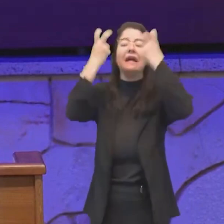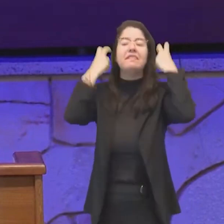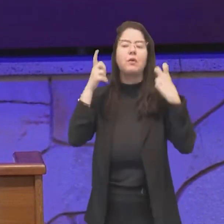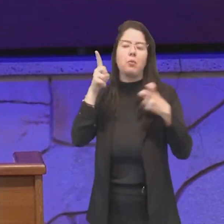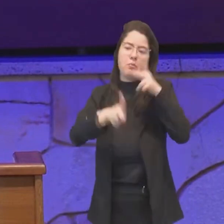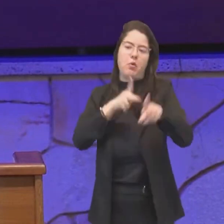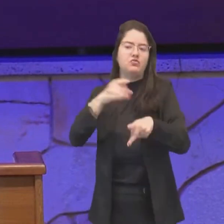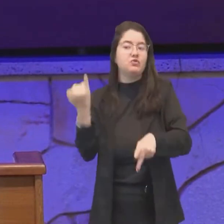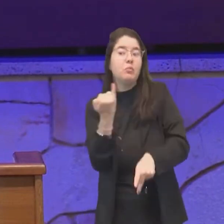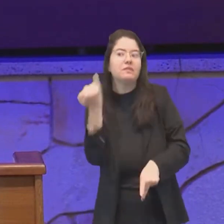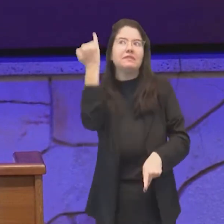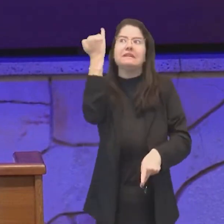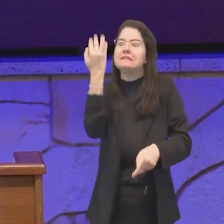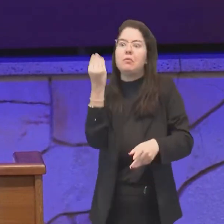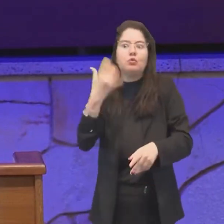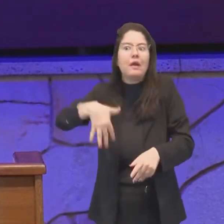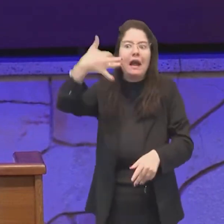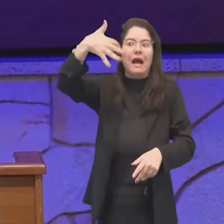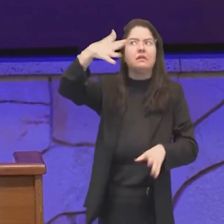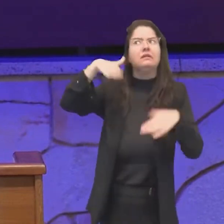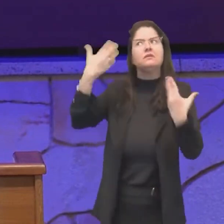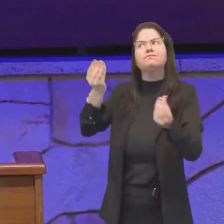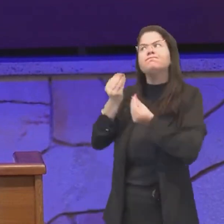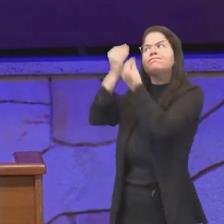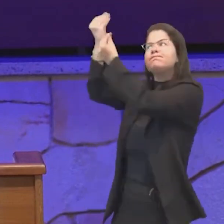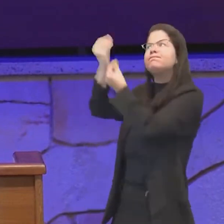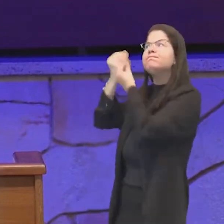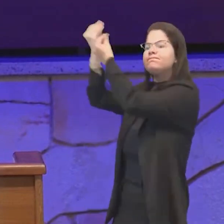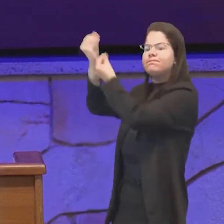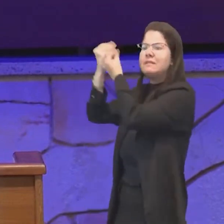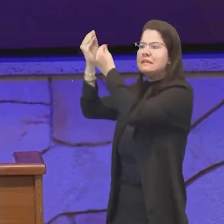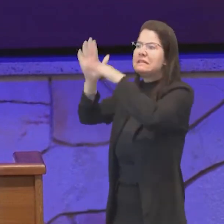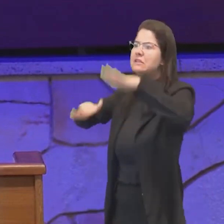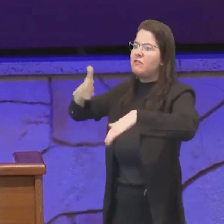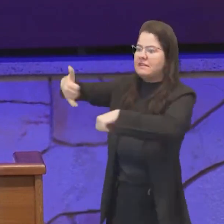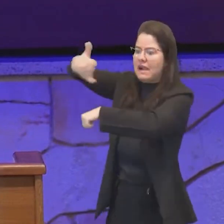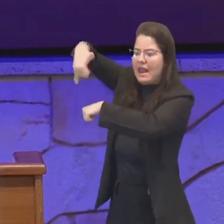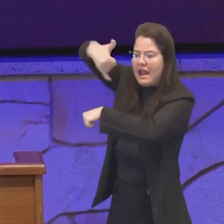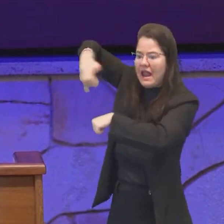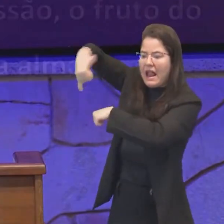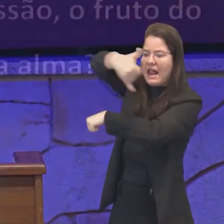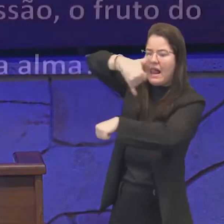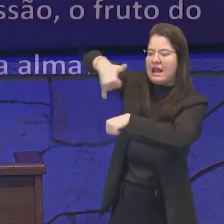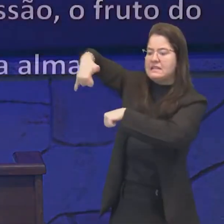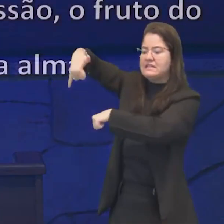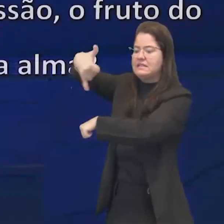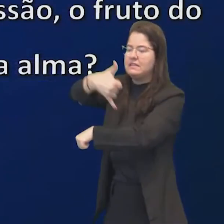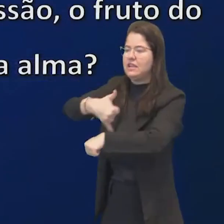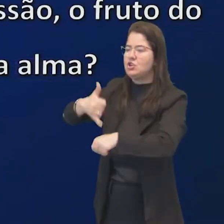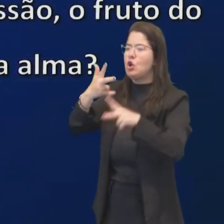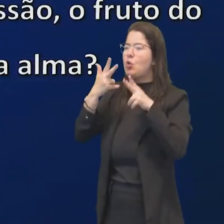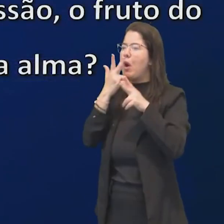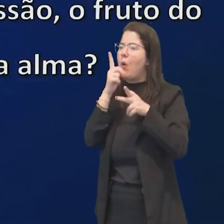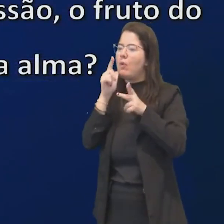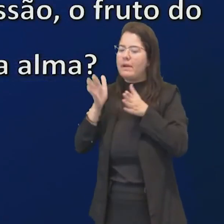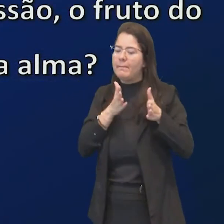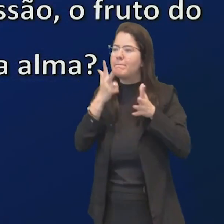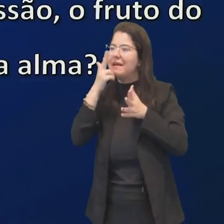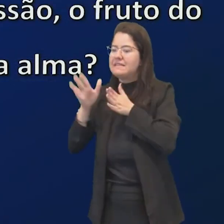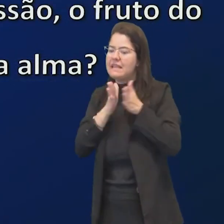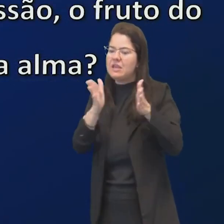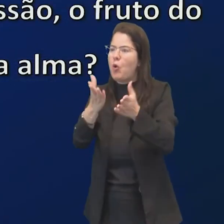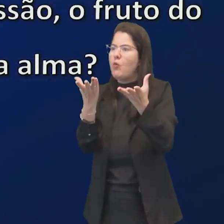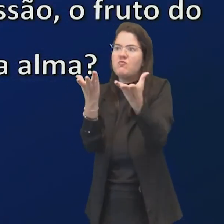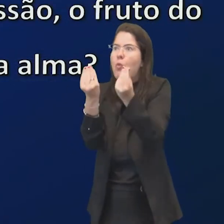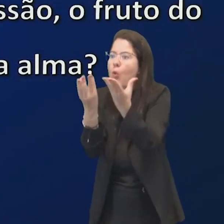apresentarei diante de Deus com 10.000 ribeiros de azeite, ou rios de azeite, ou seja,